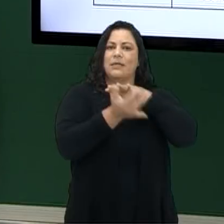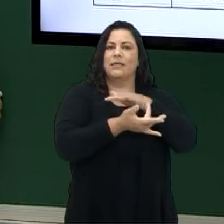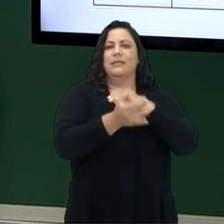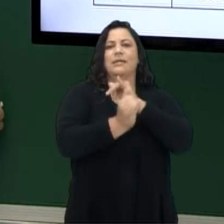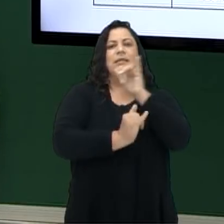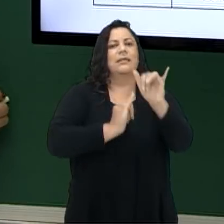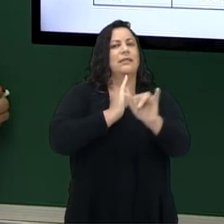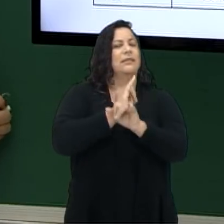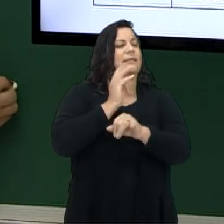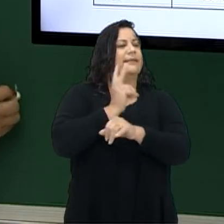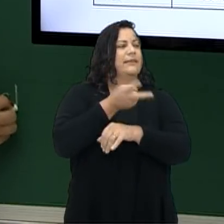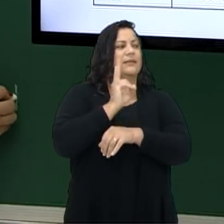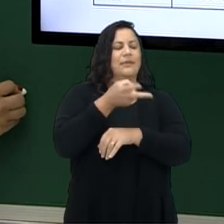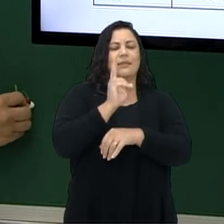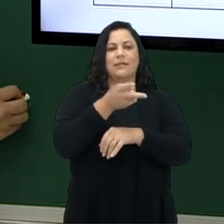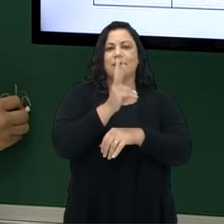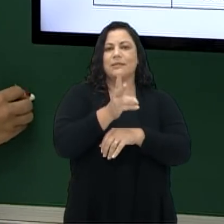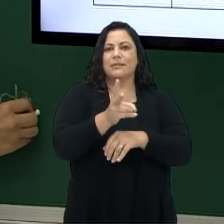conectado.